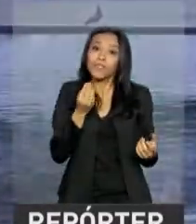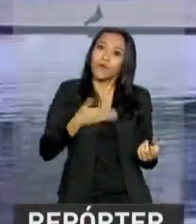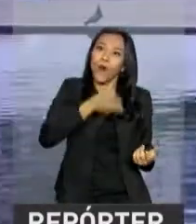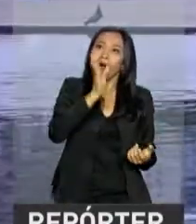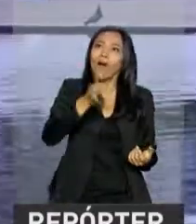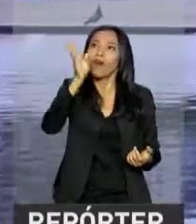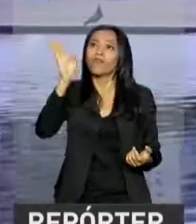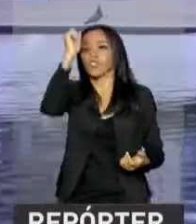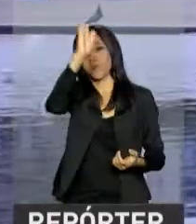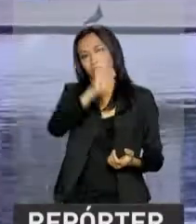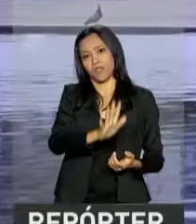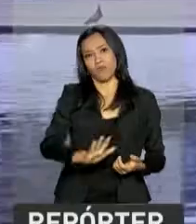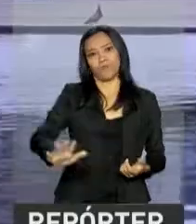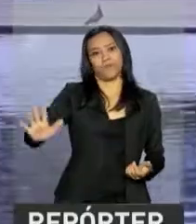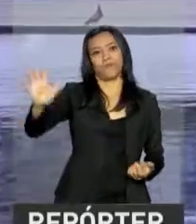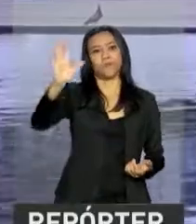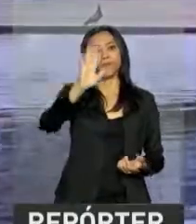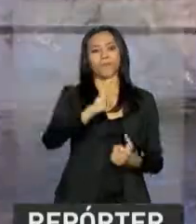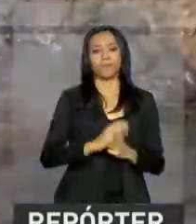sim.